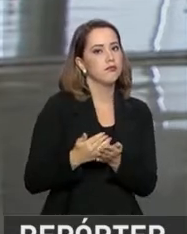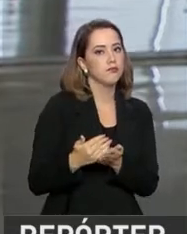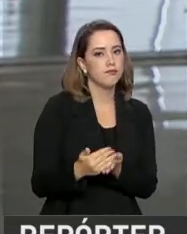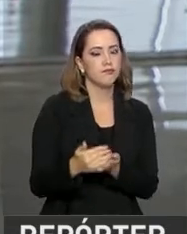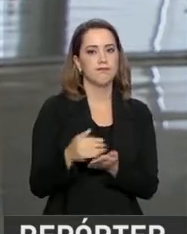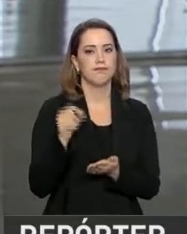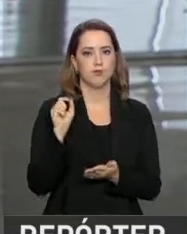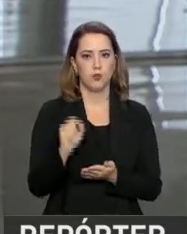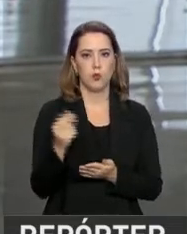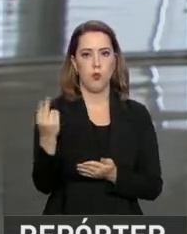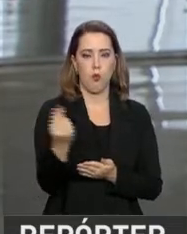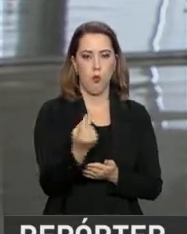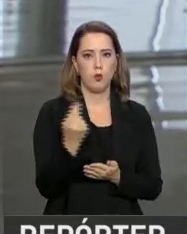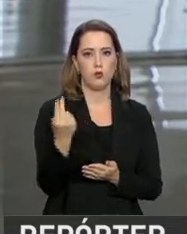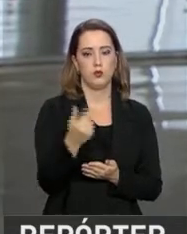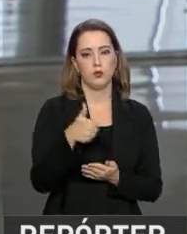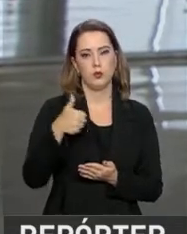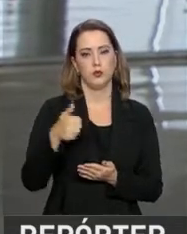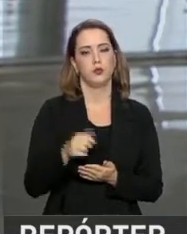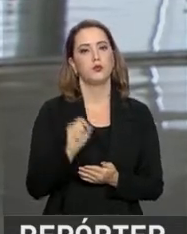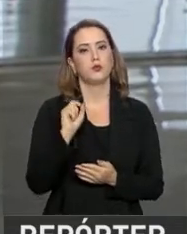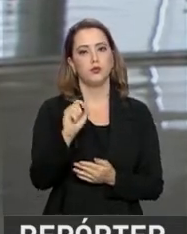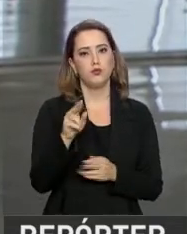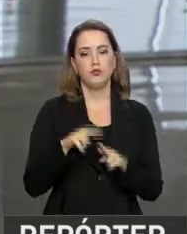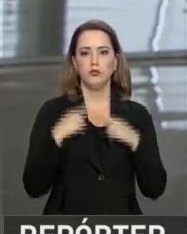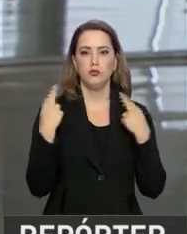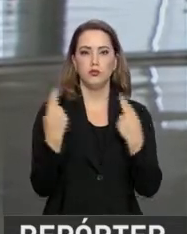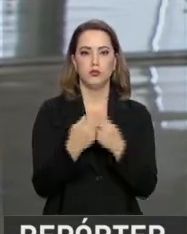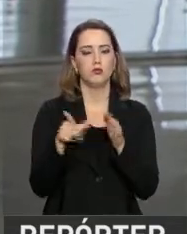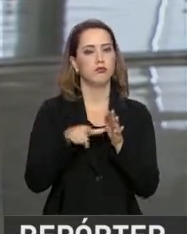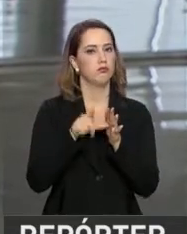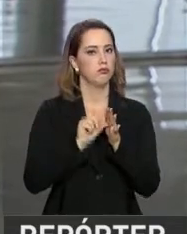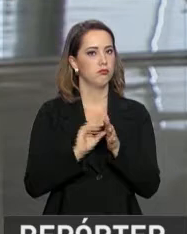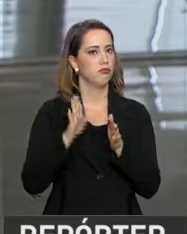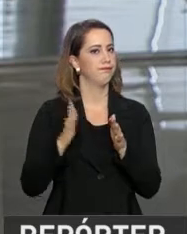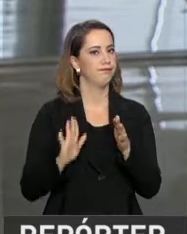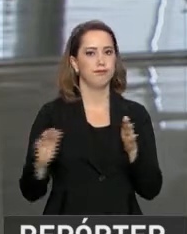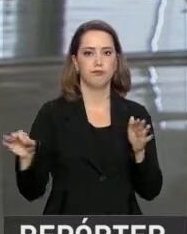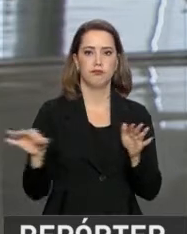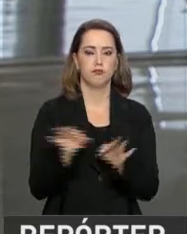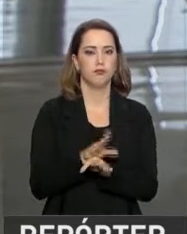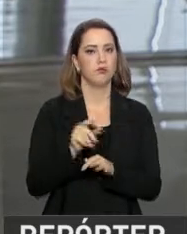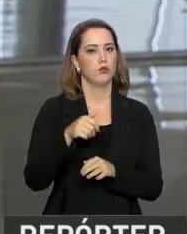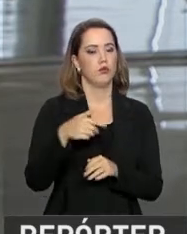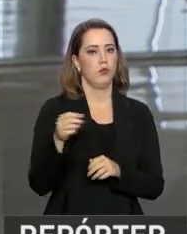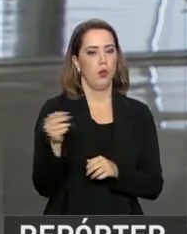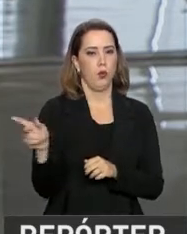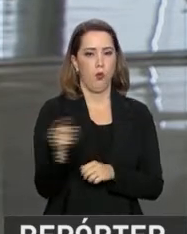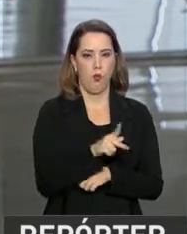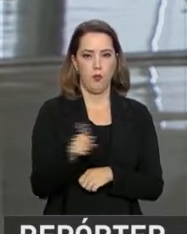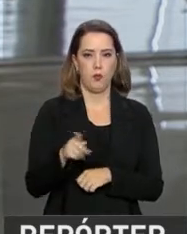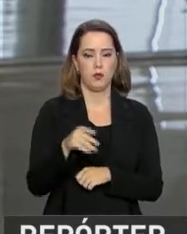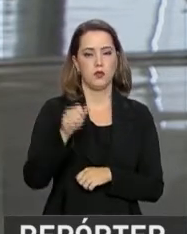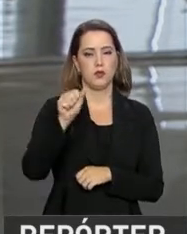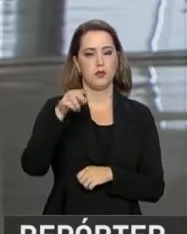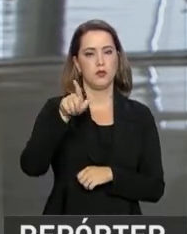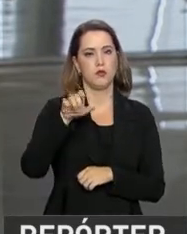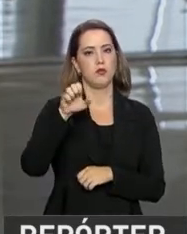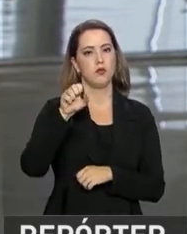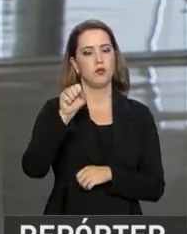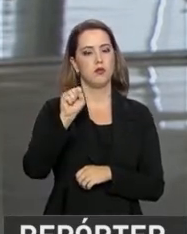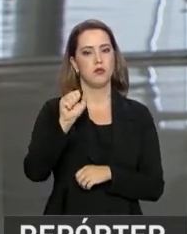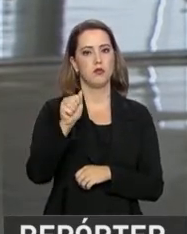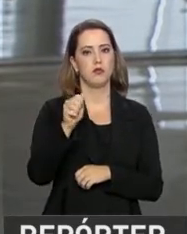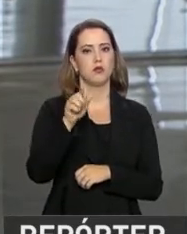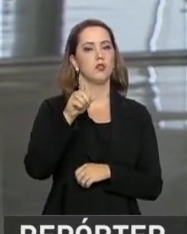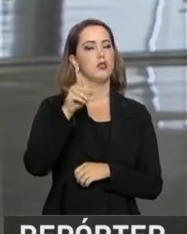que a Selic é mantida nesse patamar. A reunião do Copom de ontem foi a última comandada por Alexandre Tombini. O ex-presidente do Banco Central